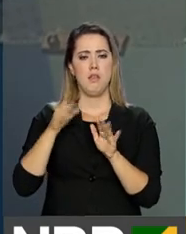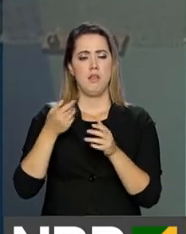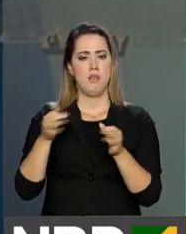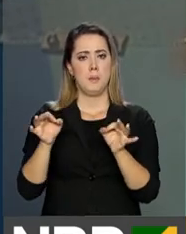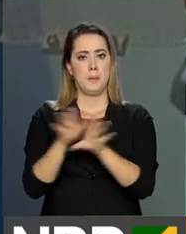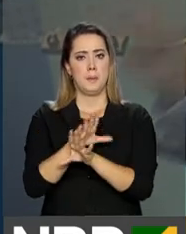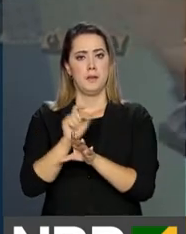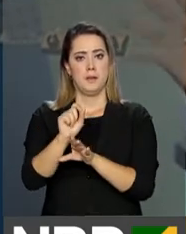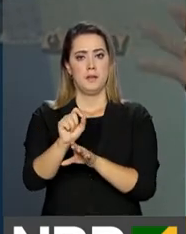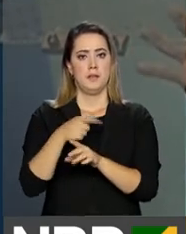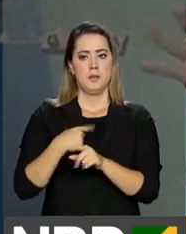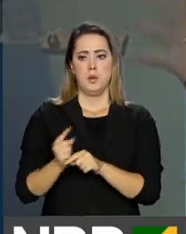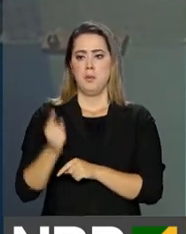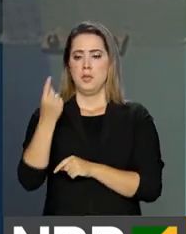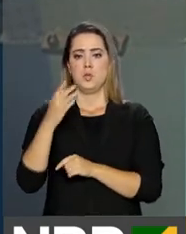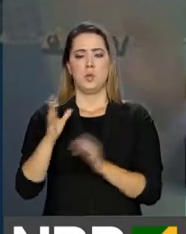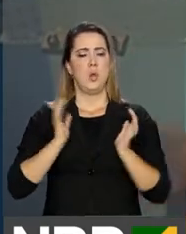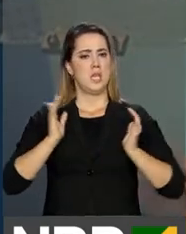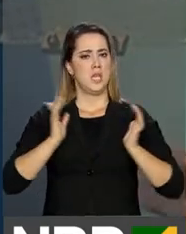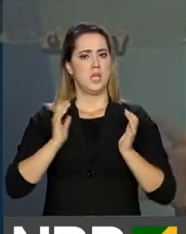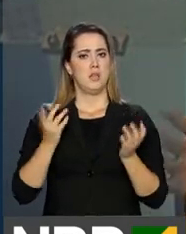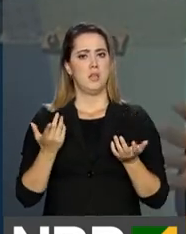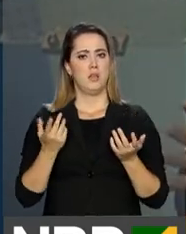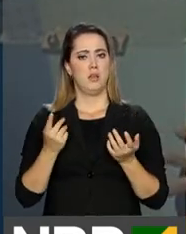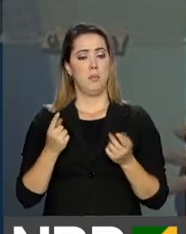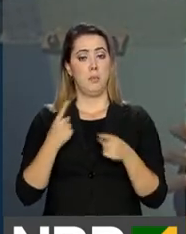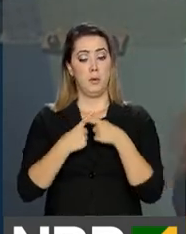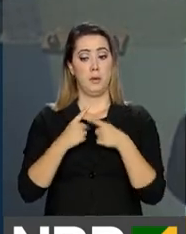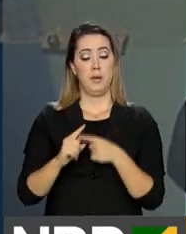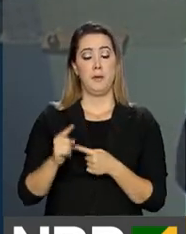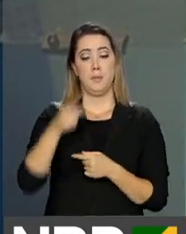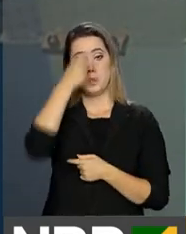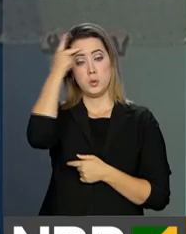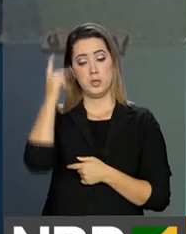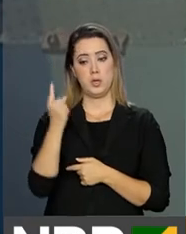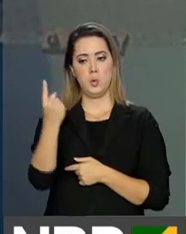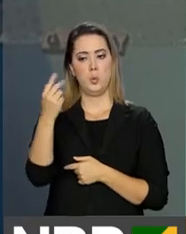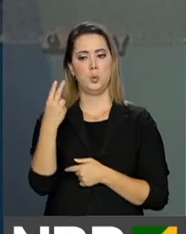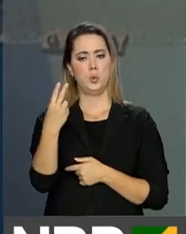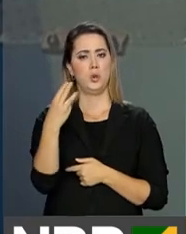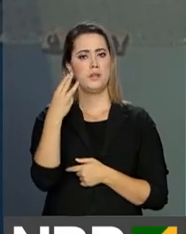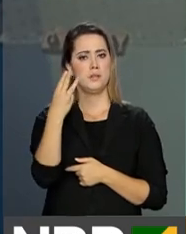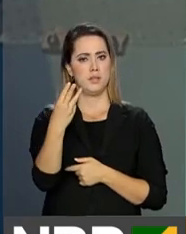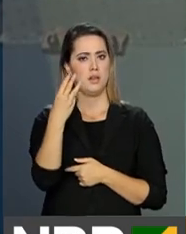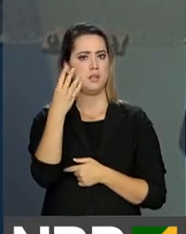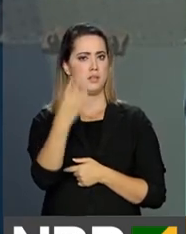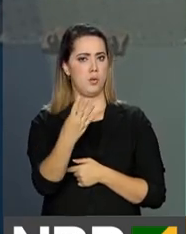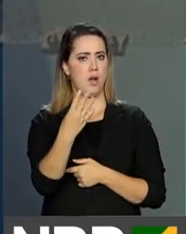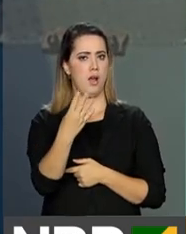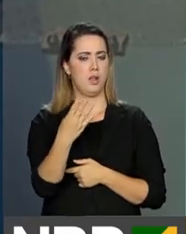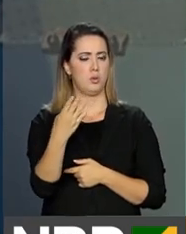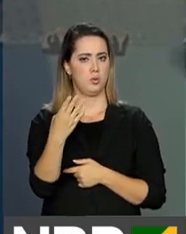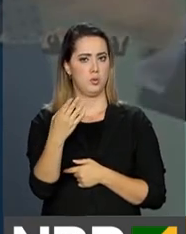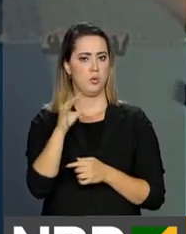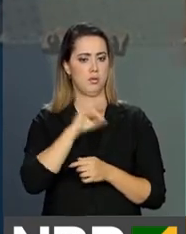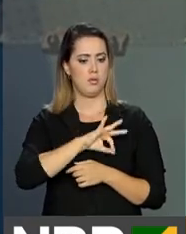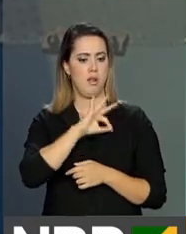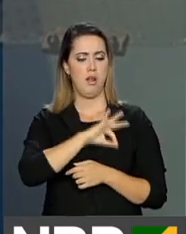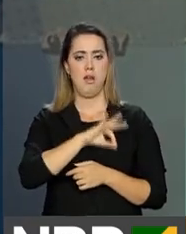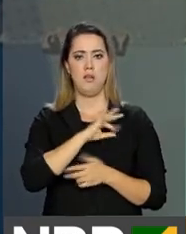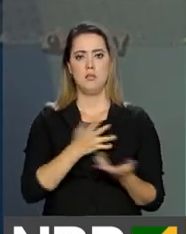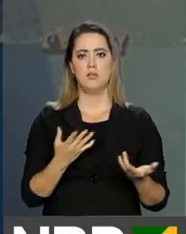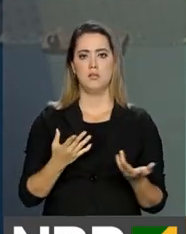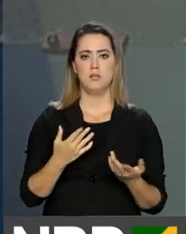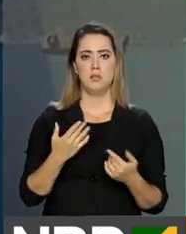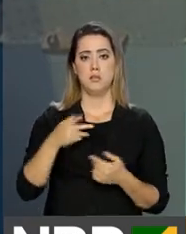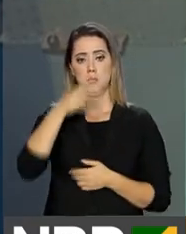um, dois, três, quatro salários mínimos, não tem nenhuma modificação. Modificação terão aqueles que ganham 20, 30, 40 salários